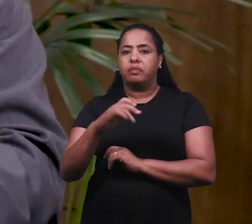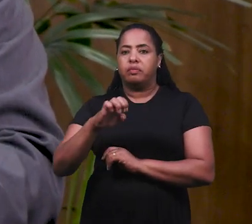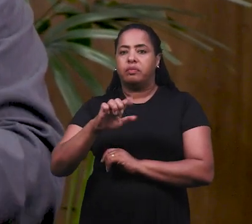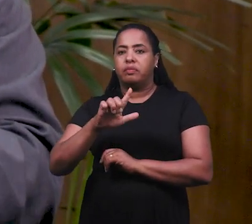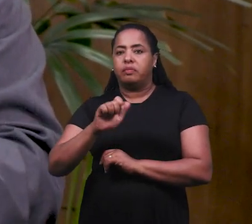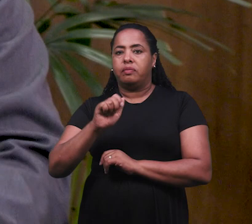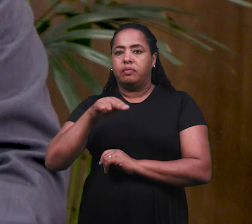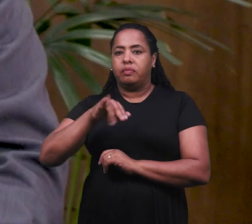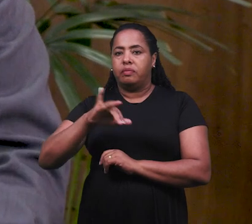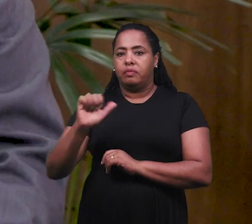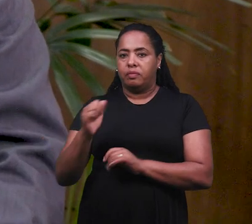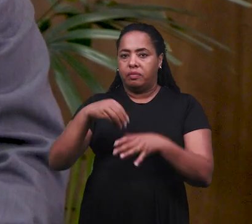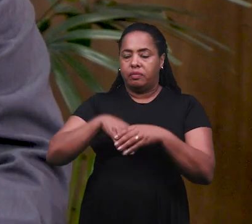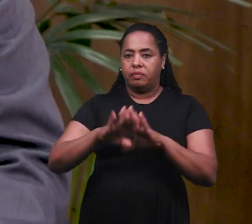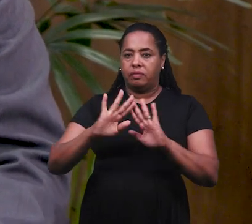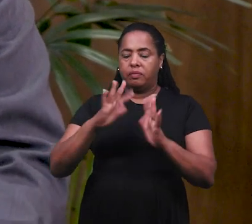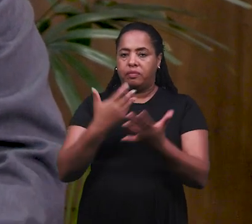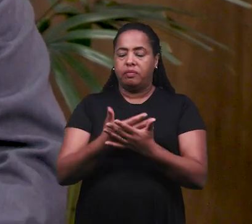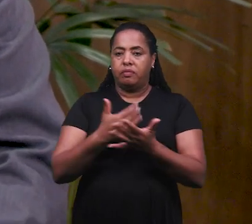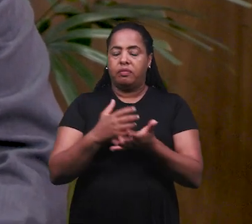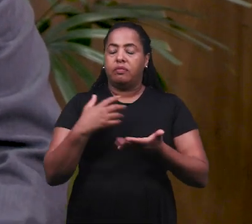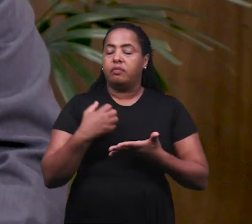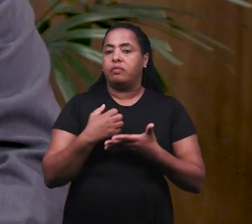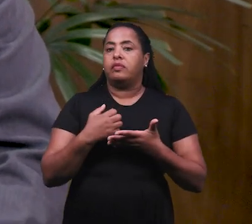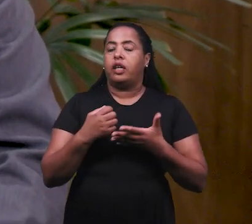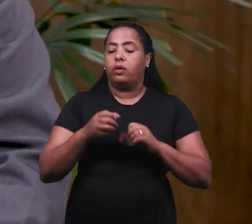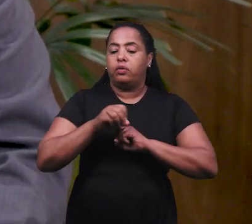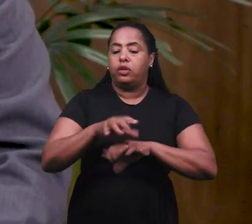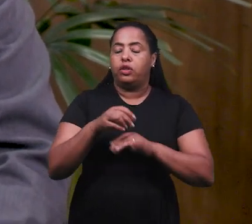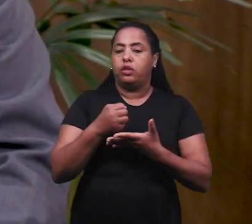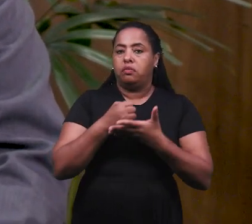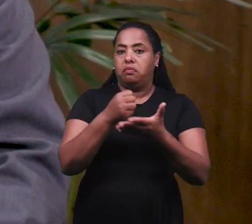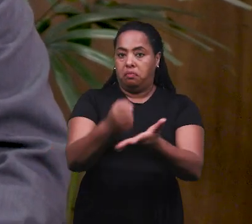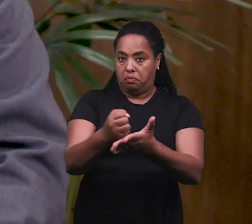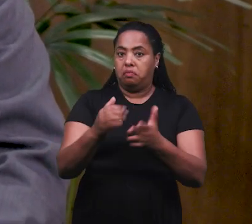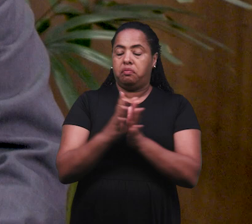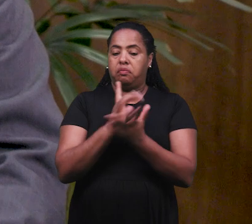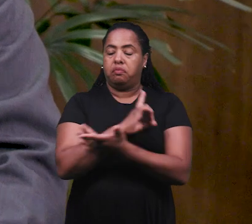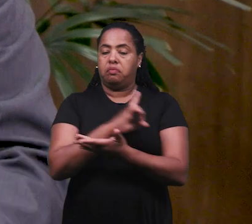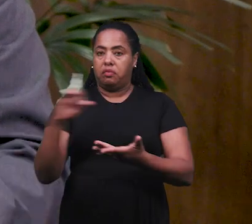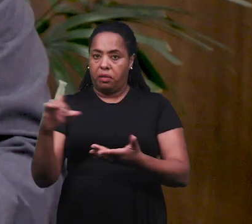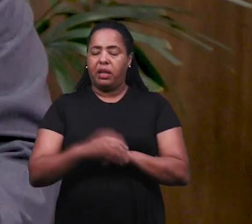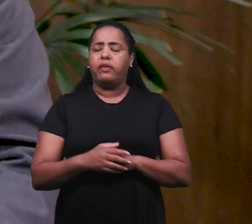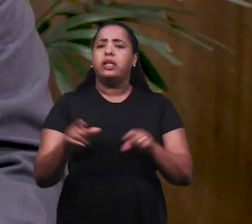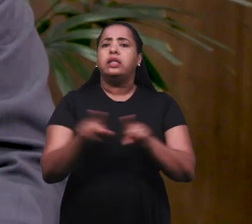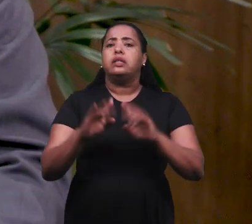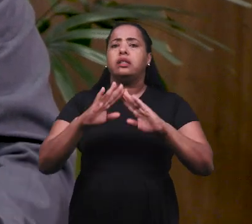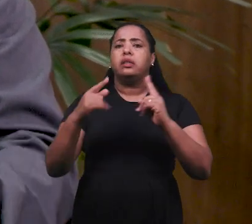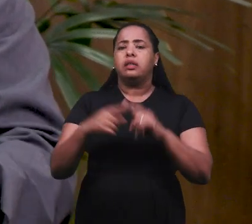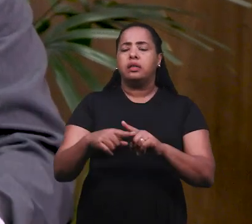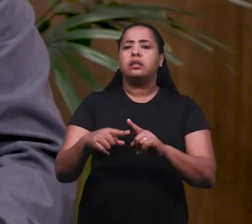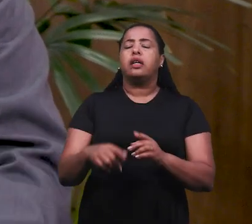escola. Especificamente, vamos falar um pouco também sobre a escola Eduardo Dodge, que fica localizada aqui no município de Vila